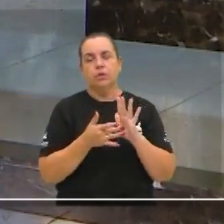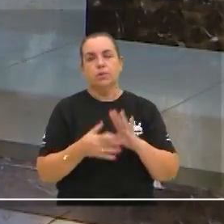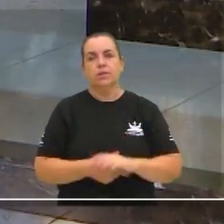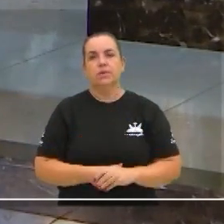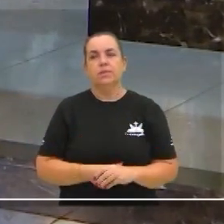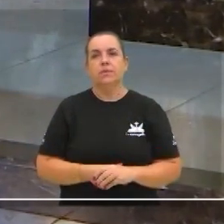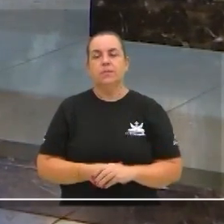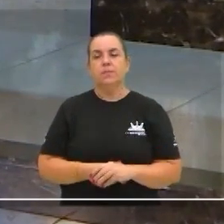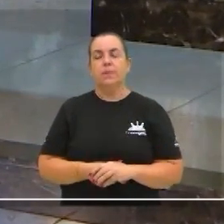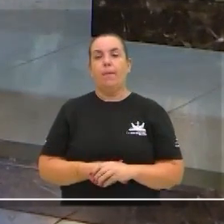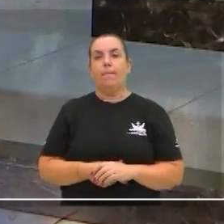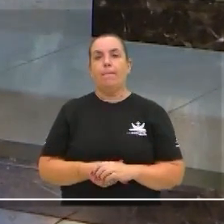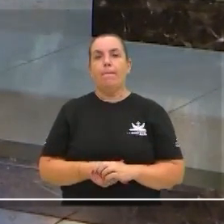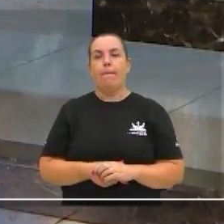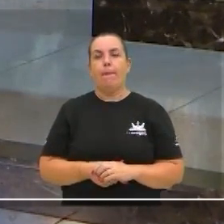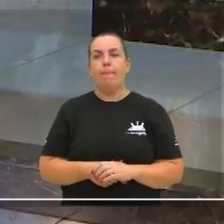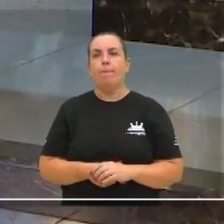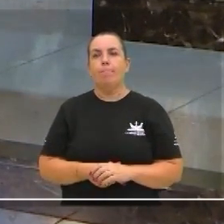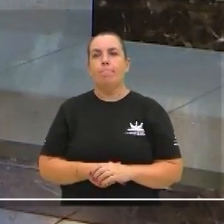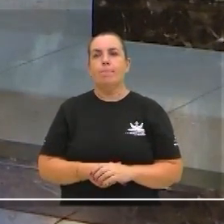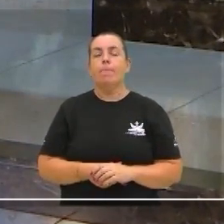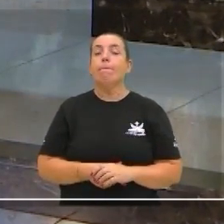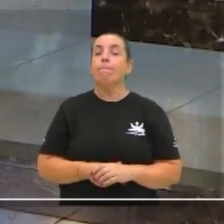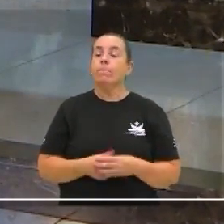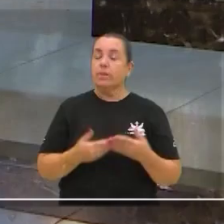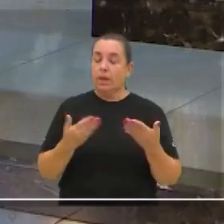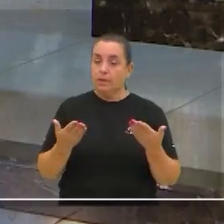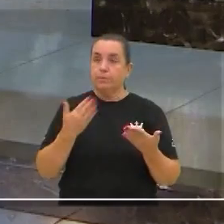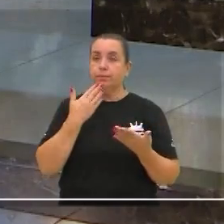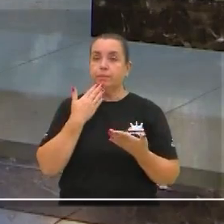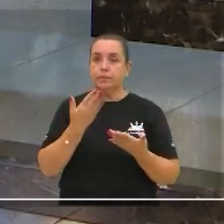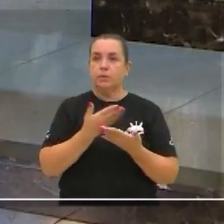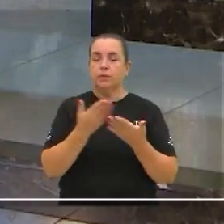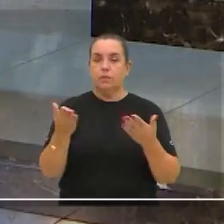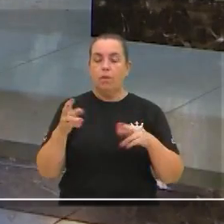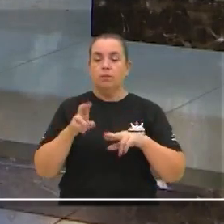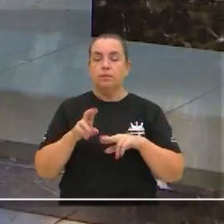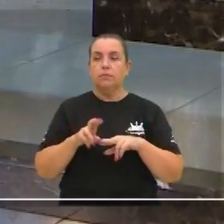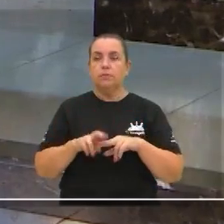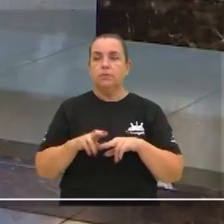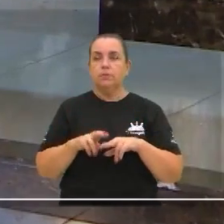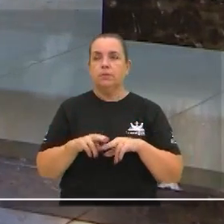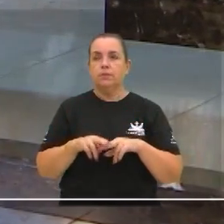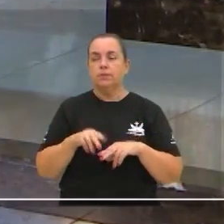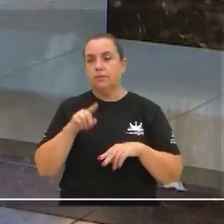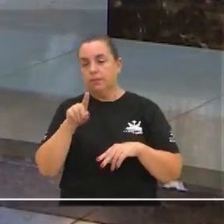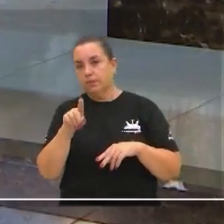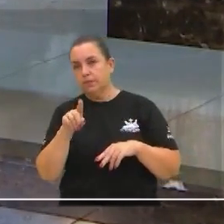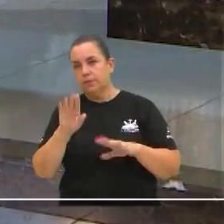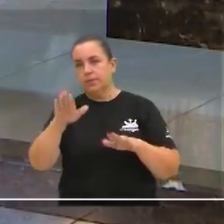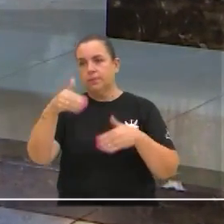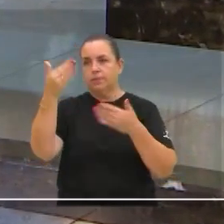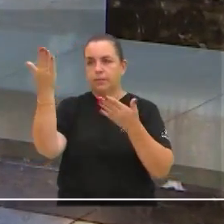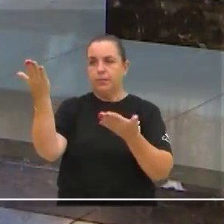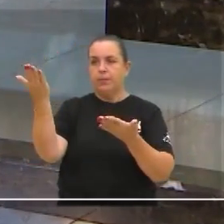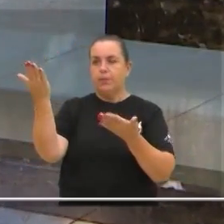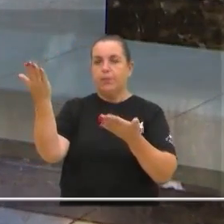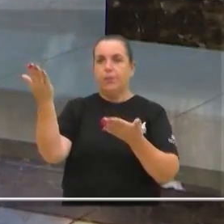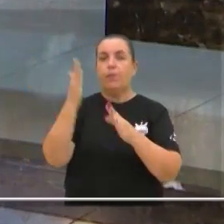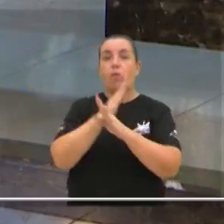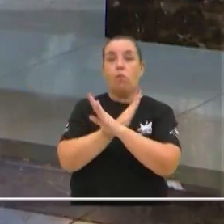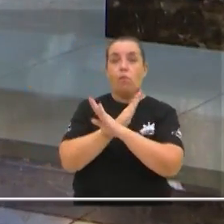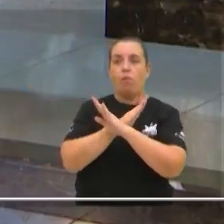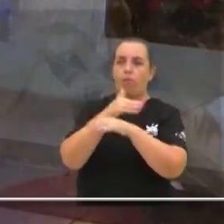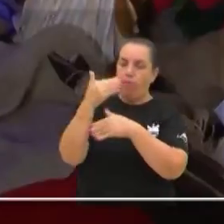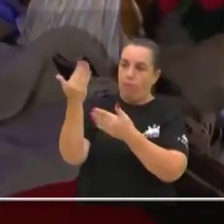agora? Por isso eu quero que, mesmo sentado num primeiro momento, você estenda sua mão em direção ao